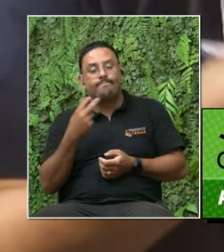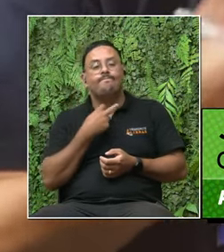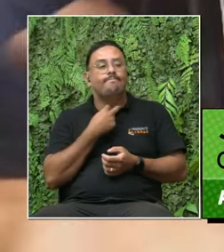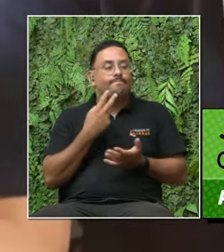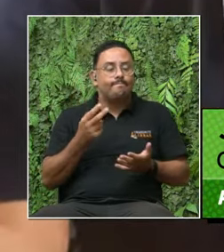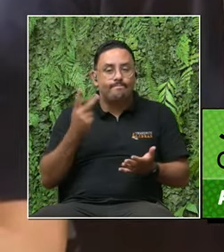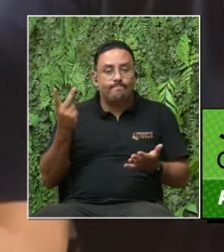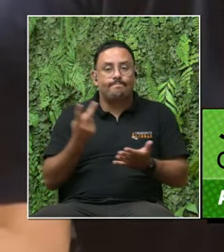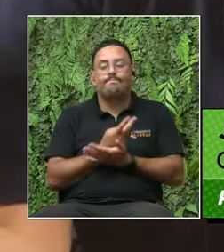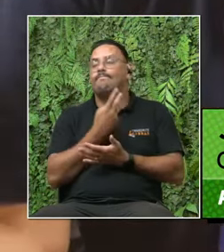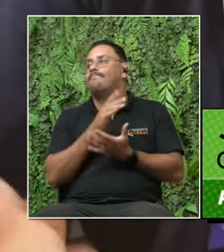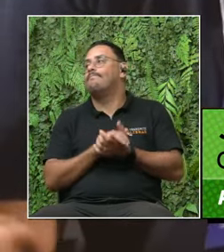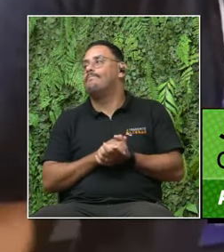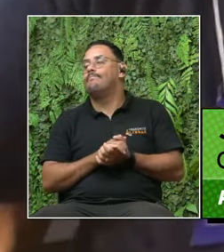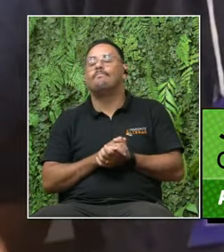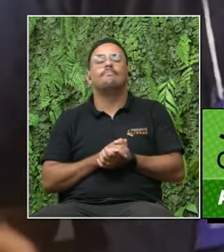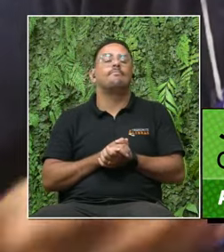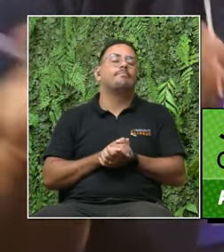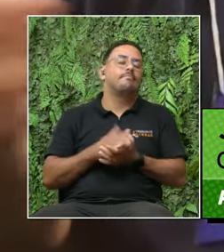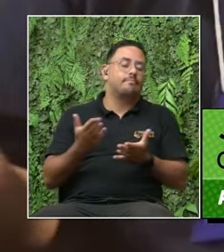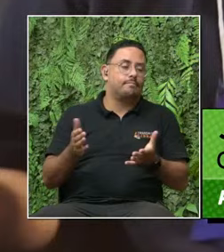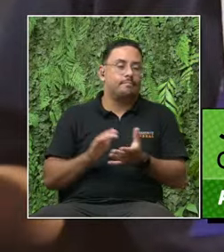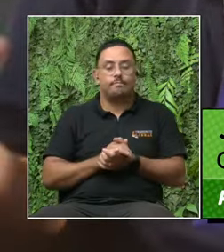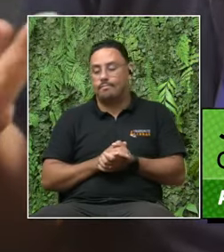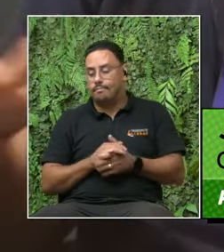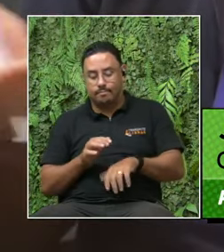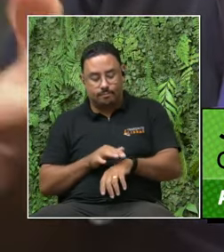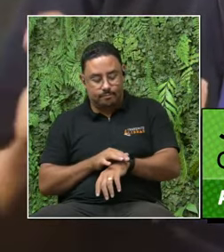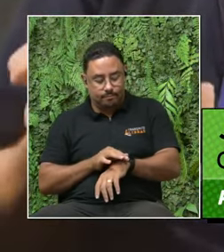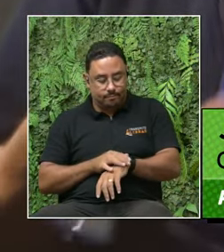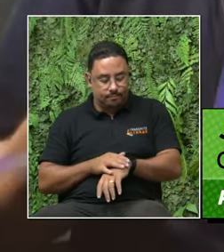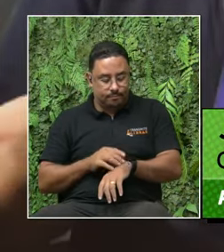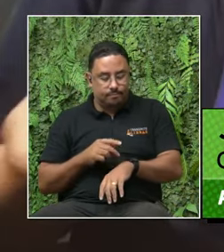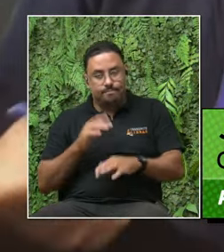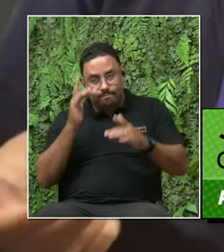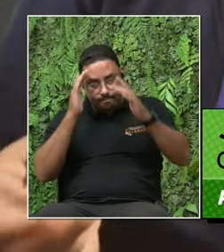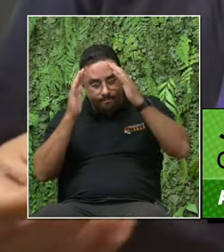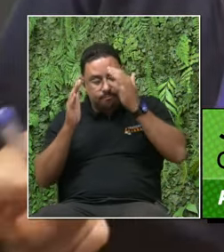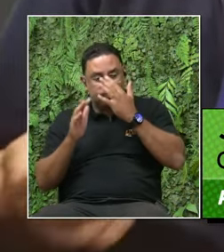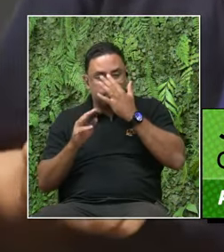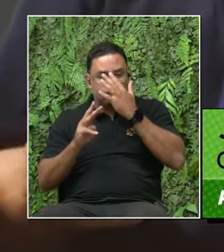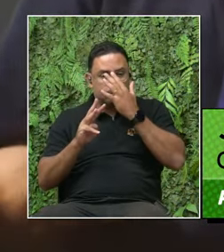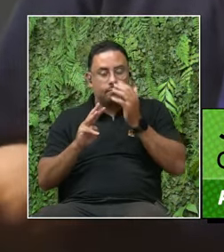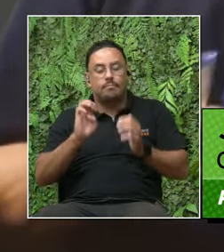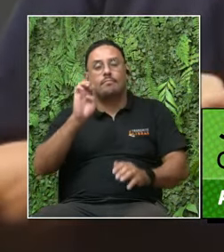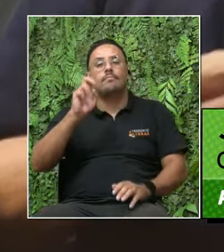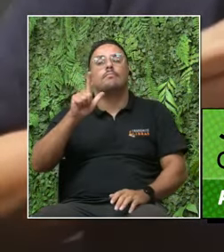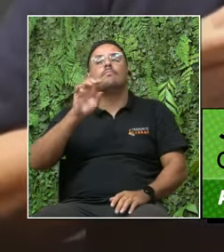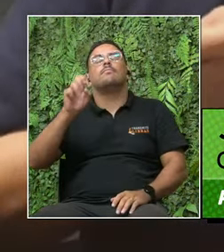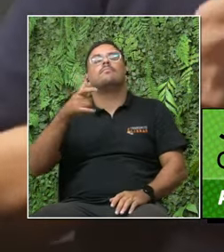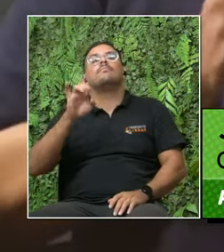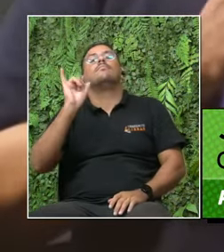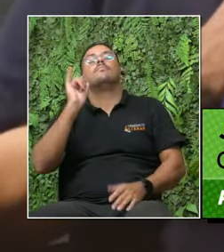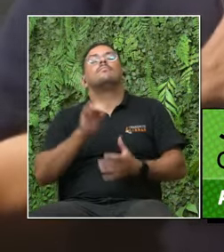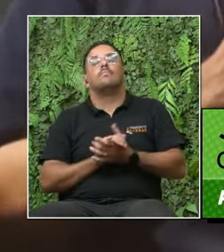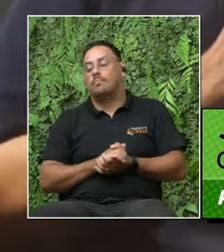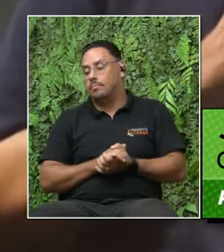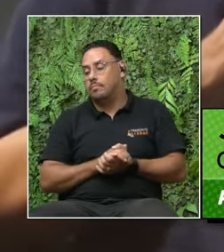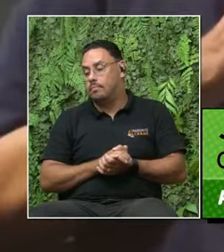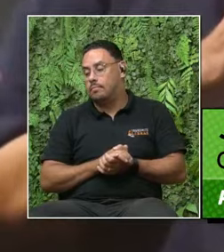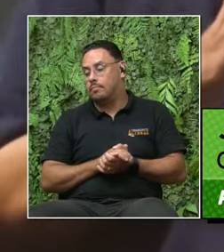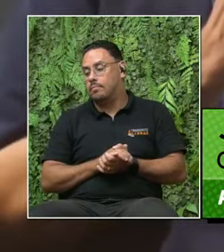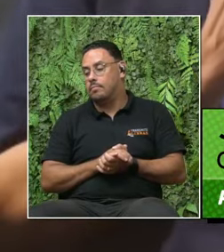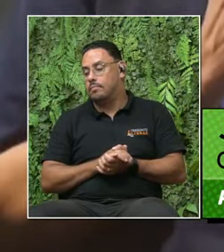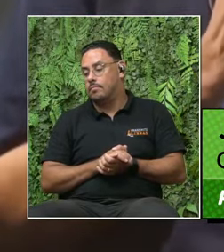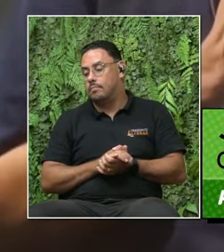acontece a reação o reflexo né caração fico pensando se é o Wesley fazendo esse pênalti aqui o que que aconteceria com esse Mineirão